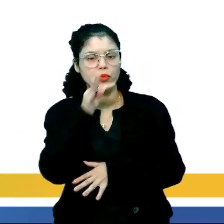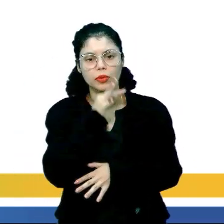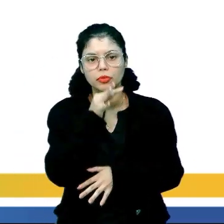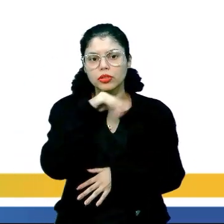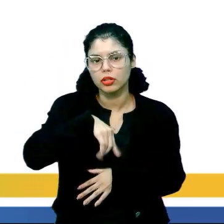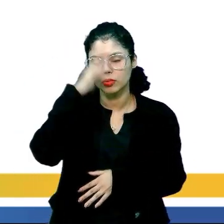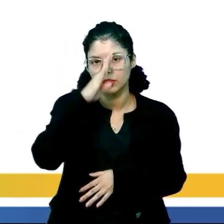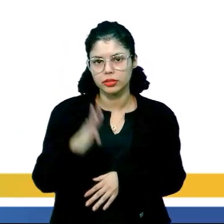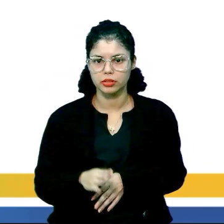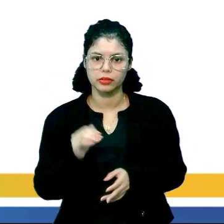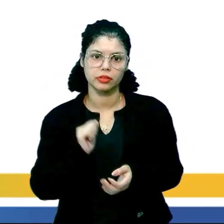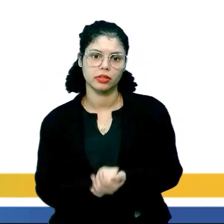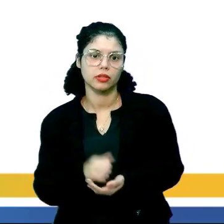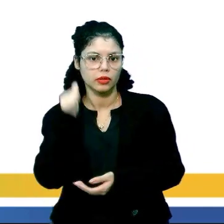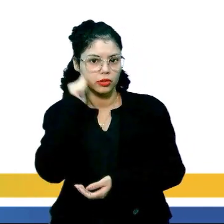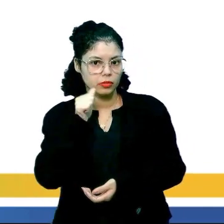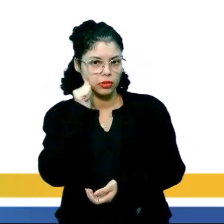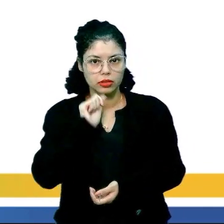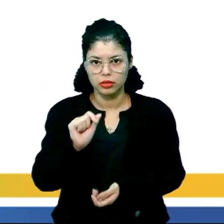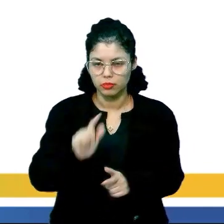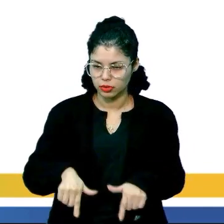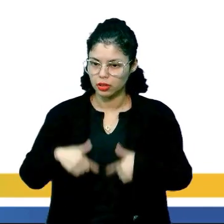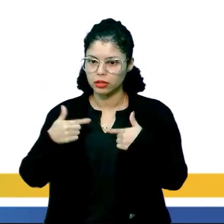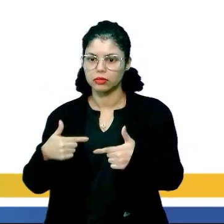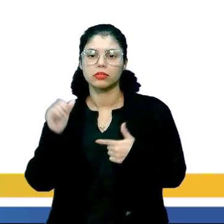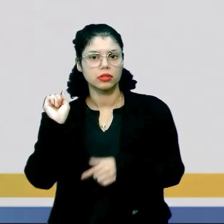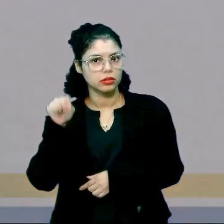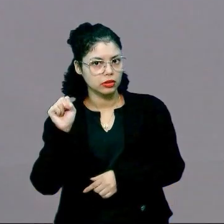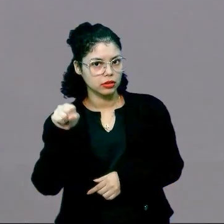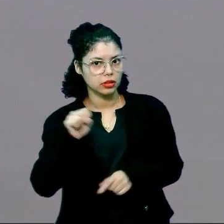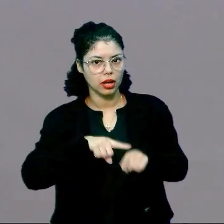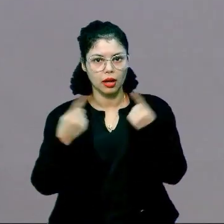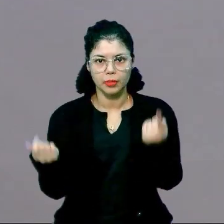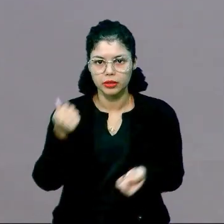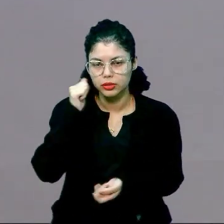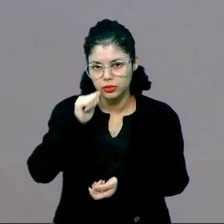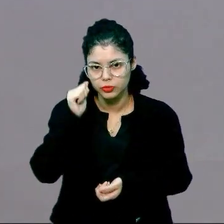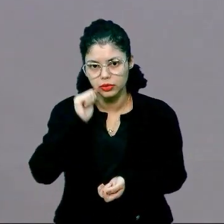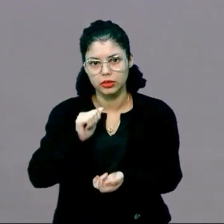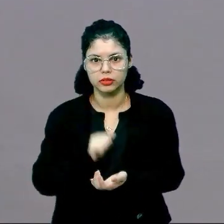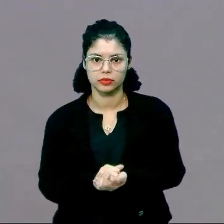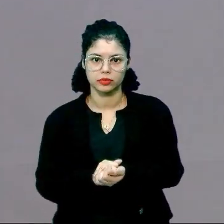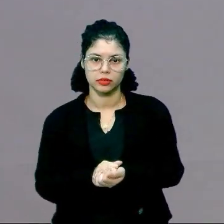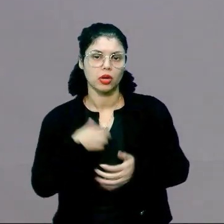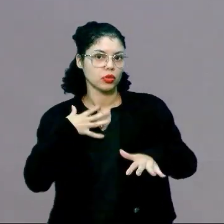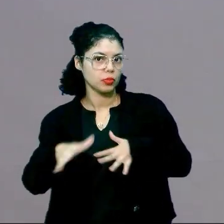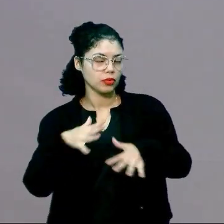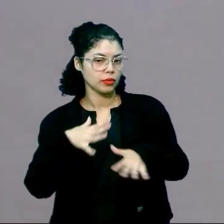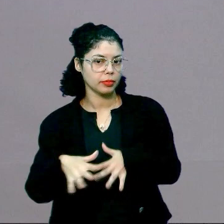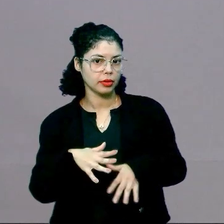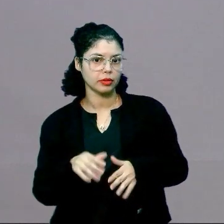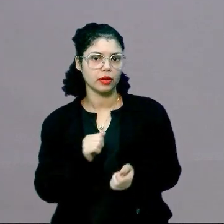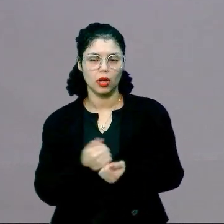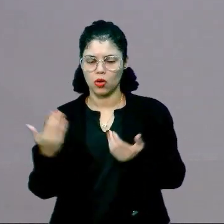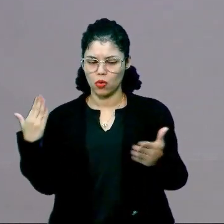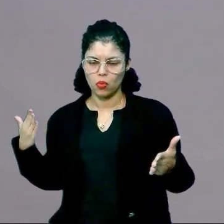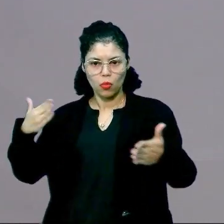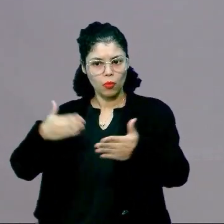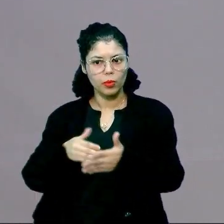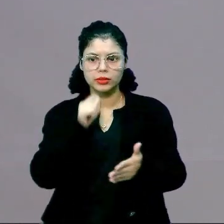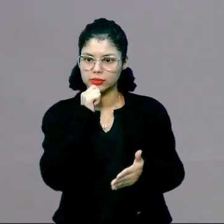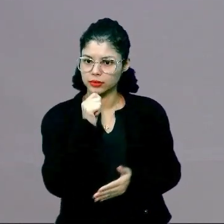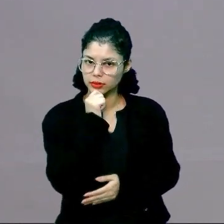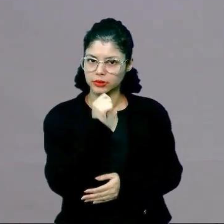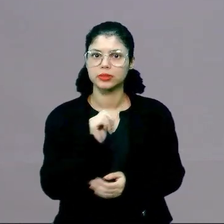aqui no Brasil. Então as mulheres estavam na luta, sim, mas as mulheres elas estavam num movimento para combater a